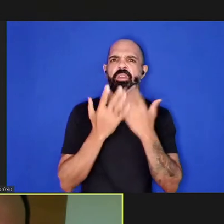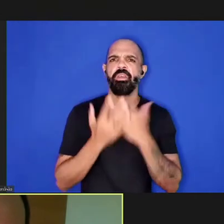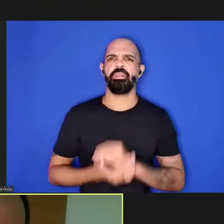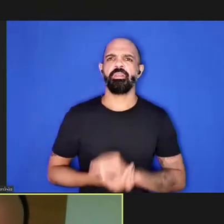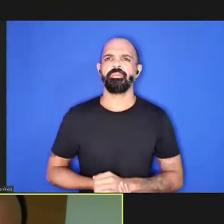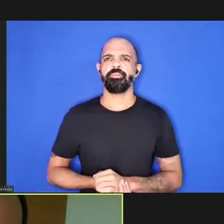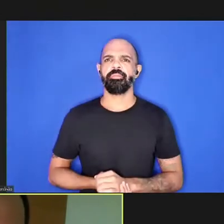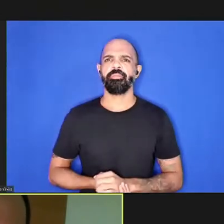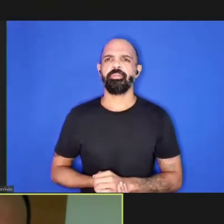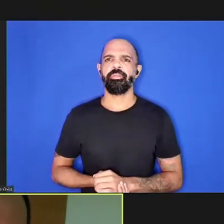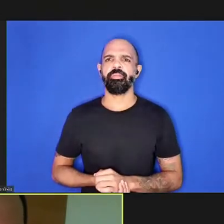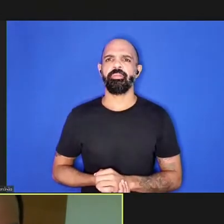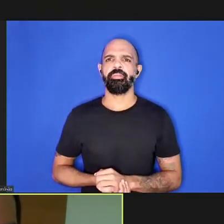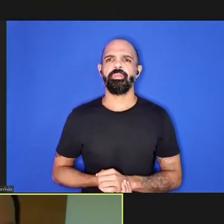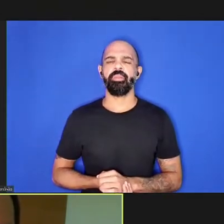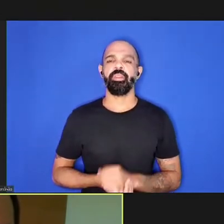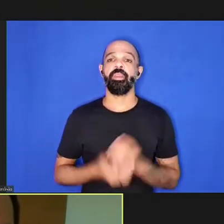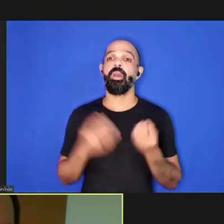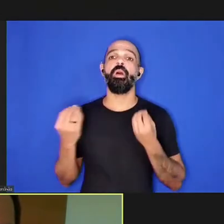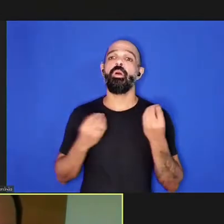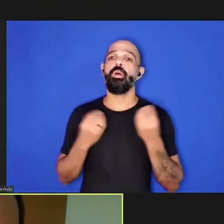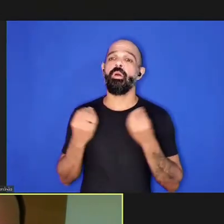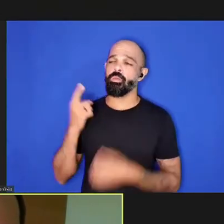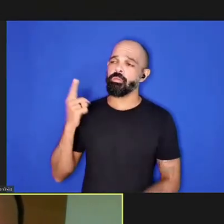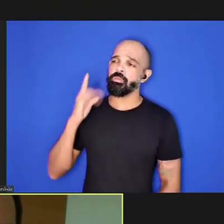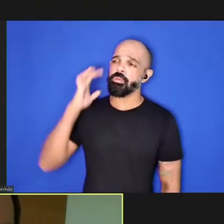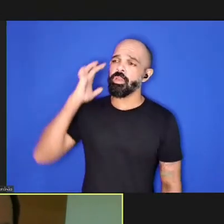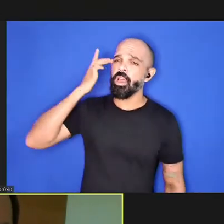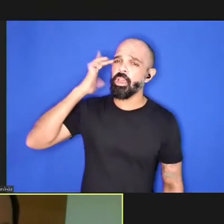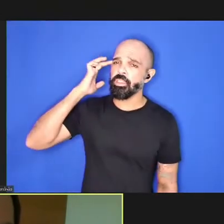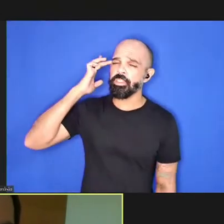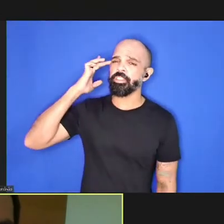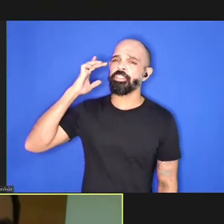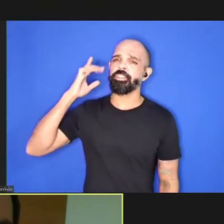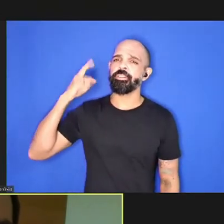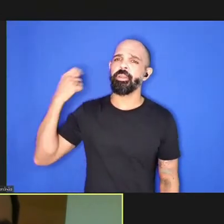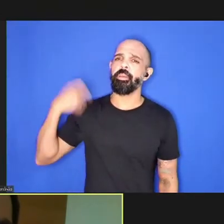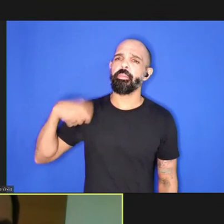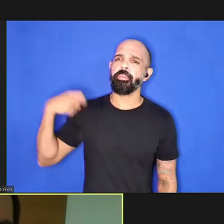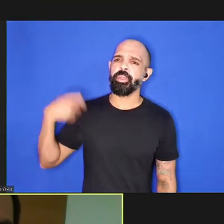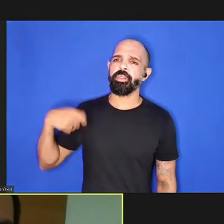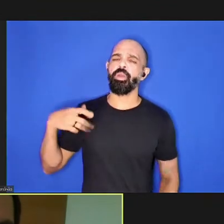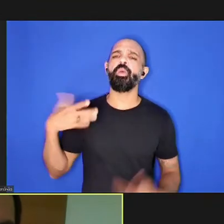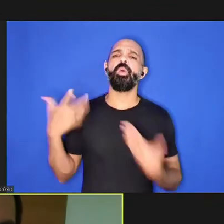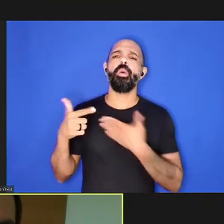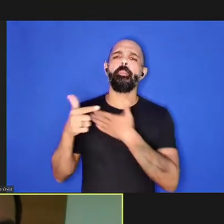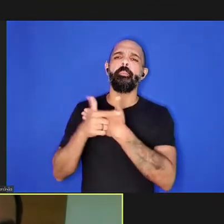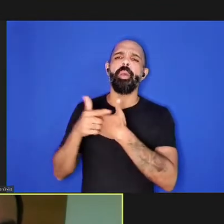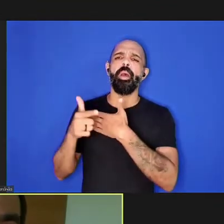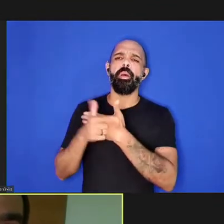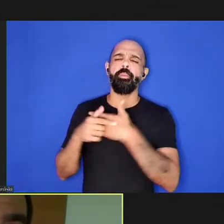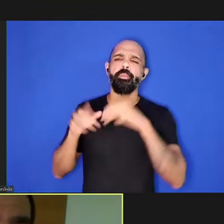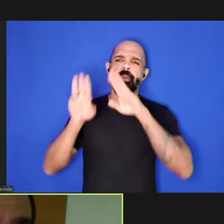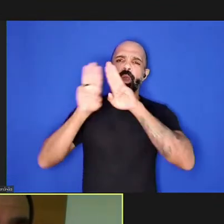Como que o senhor acha que seria o papel dos museus